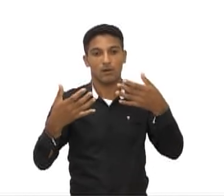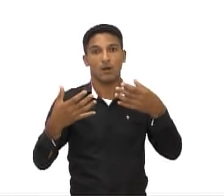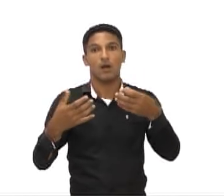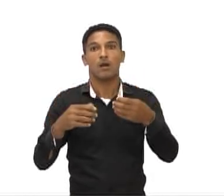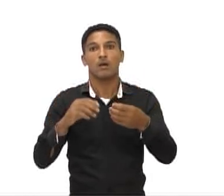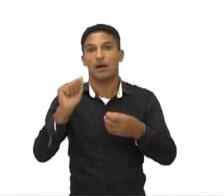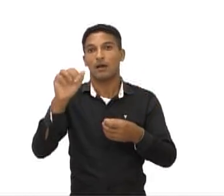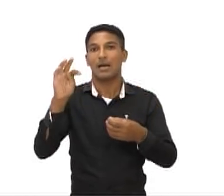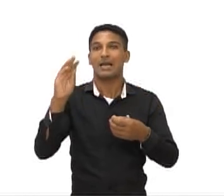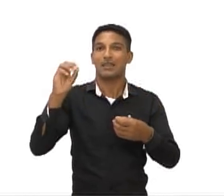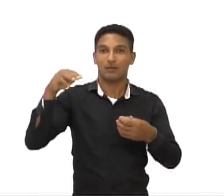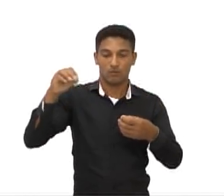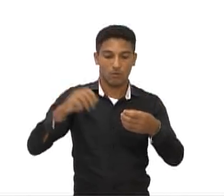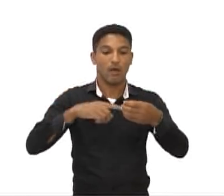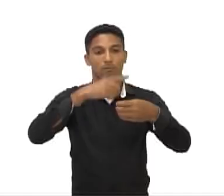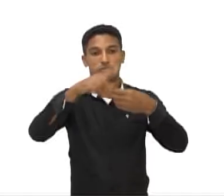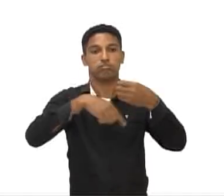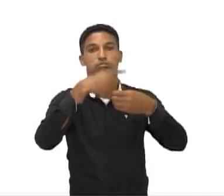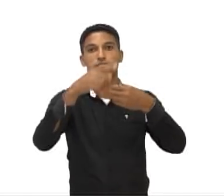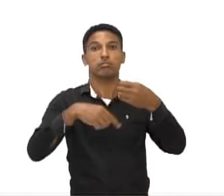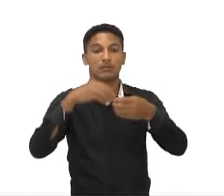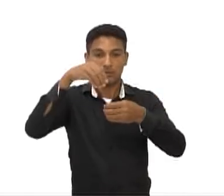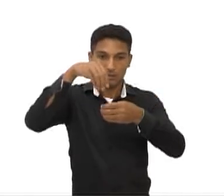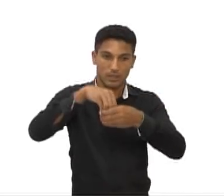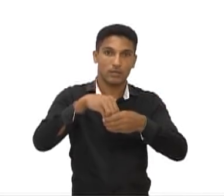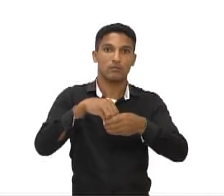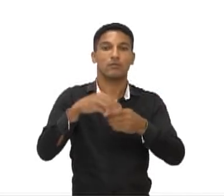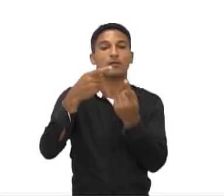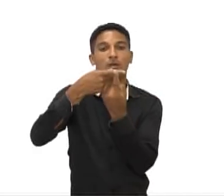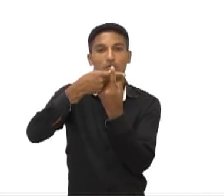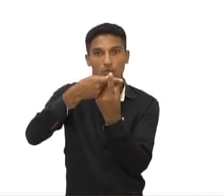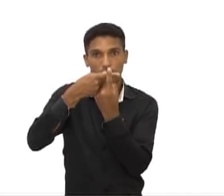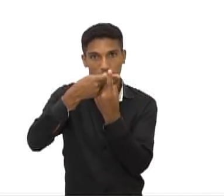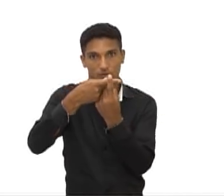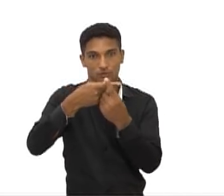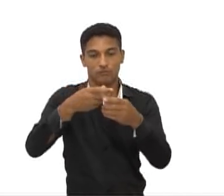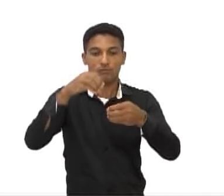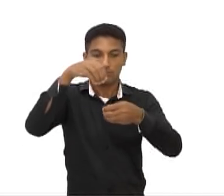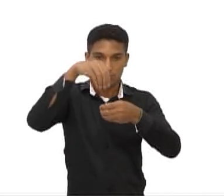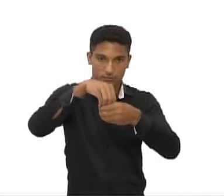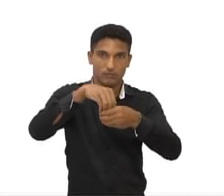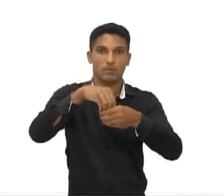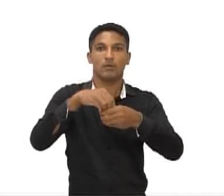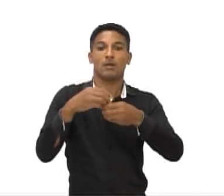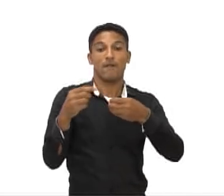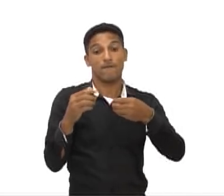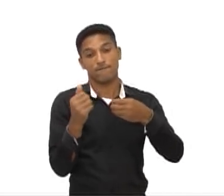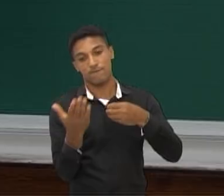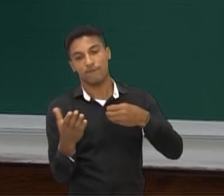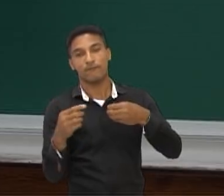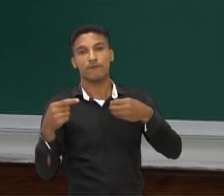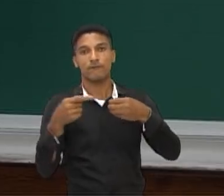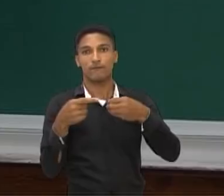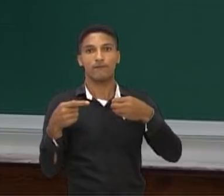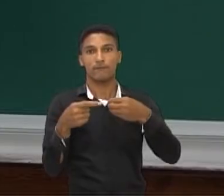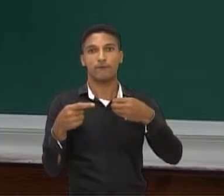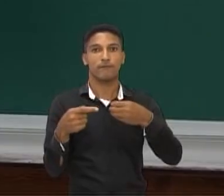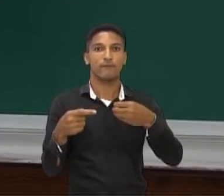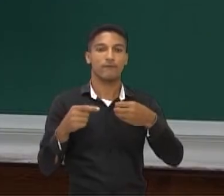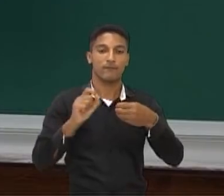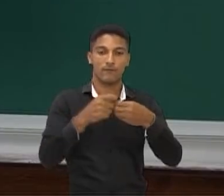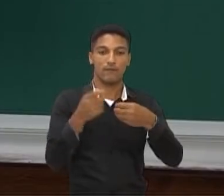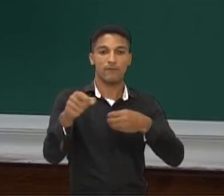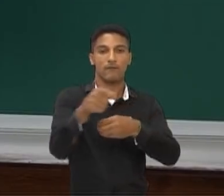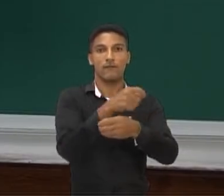com cargas negativas ao redor. E é claro, né, pessoal, a parte mais importante, o átomo deixa de